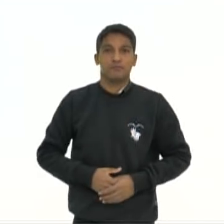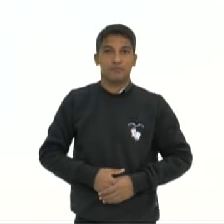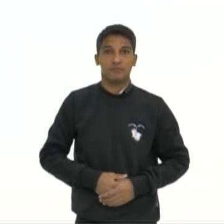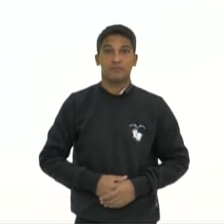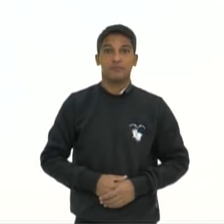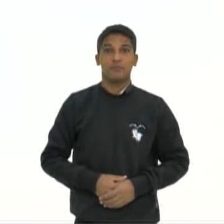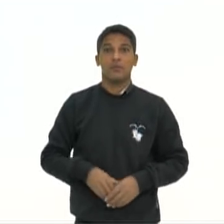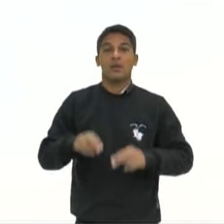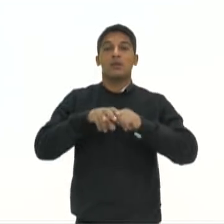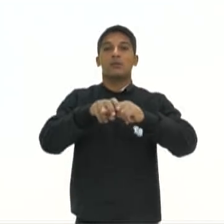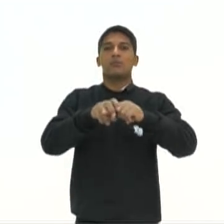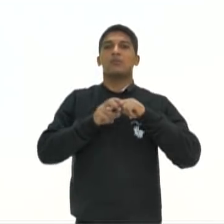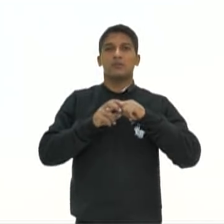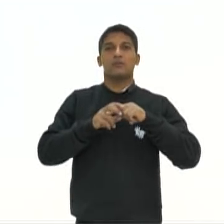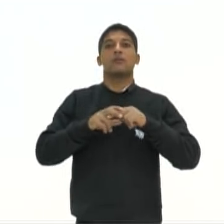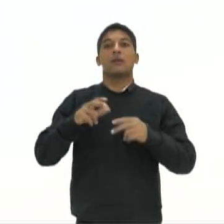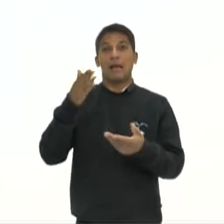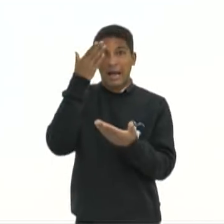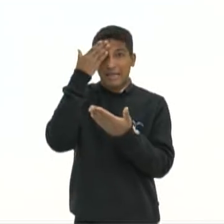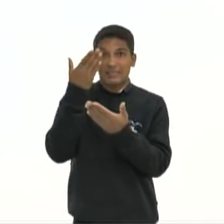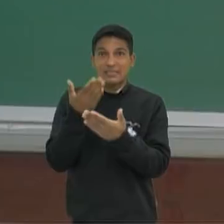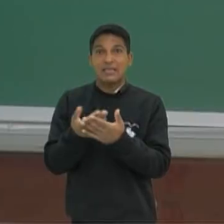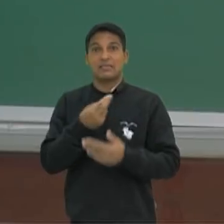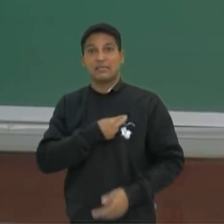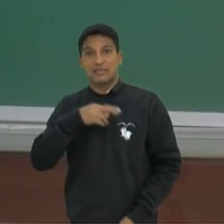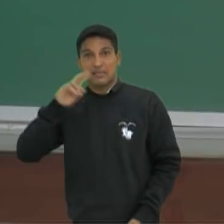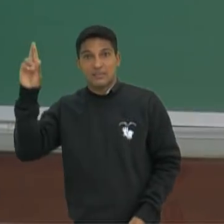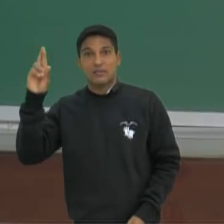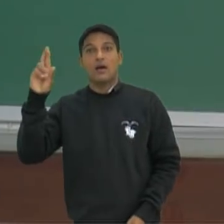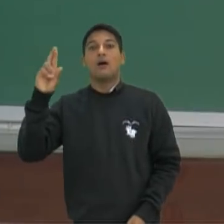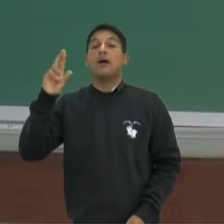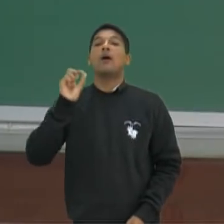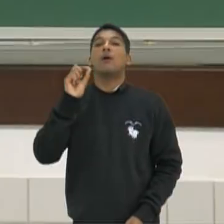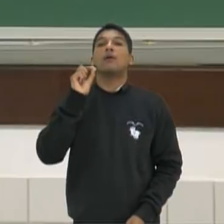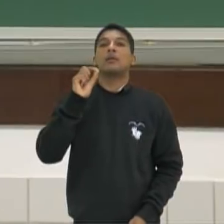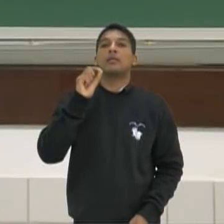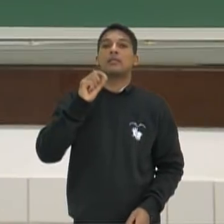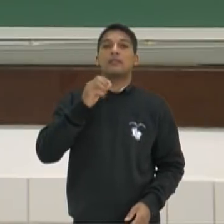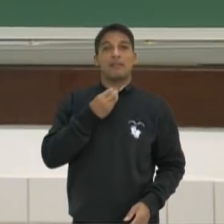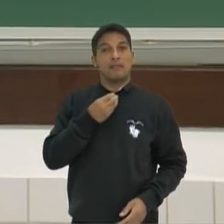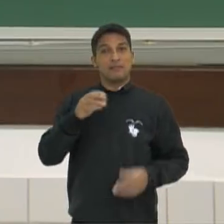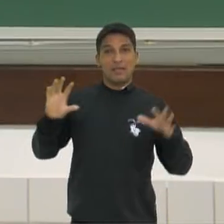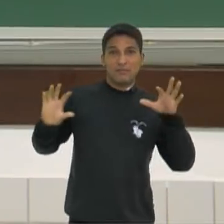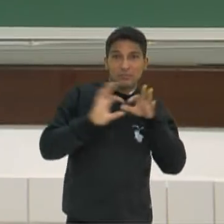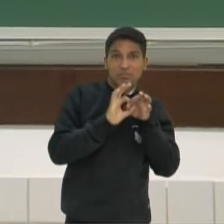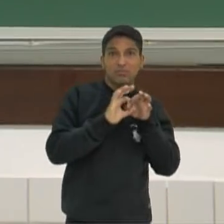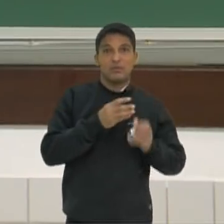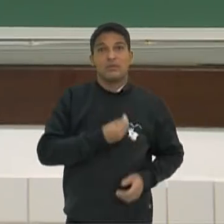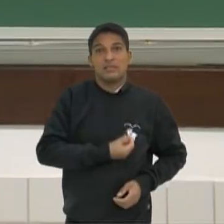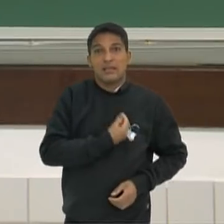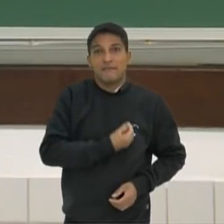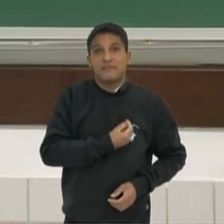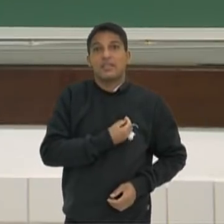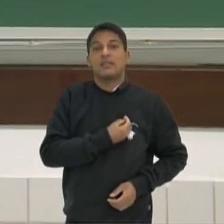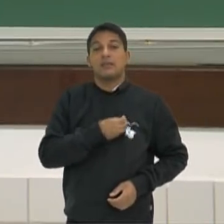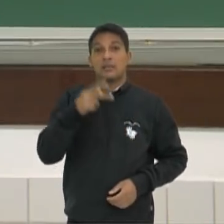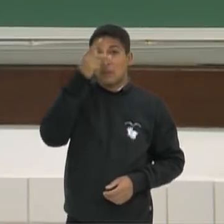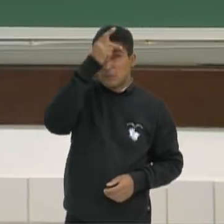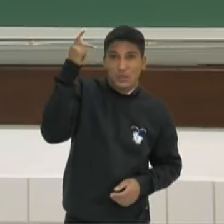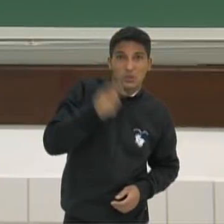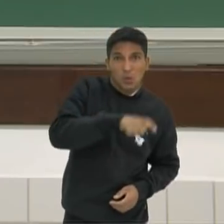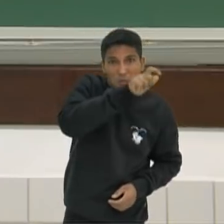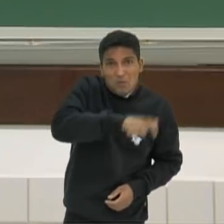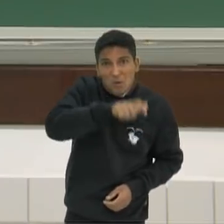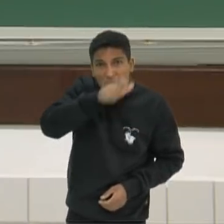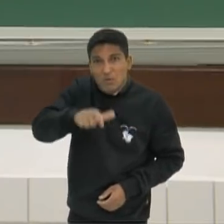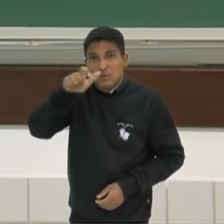estavam tanto no cotidiano do trabalho das pessoas, como também elas estavam permeadas no lazer, até no lazer de como as